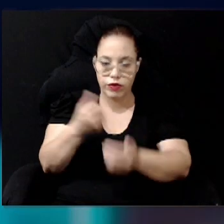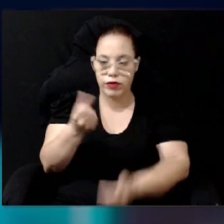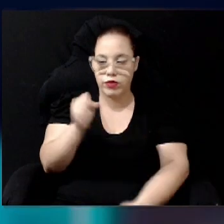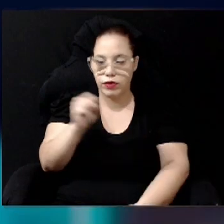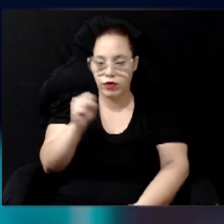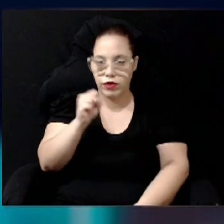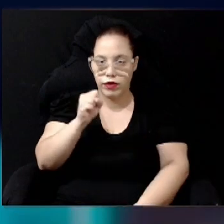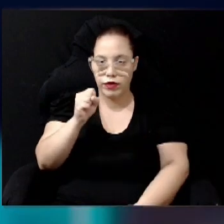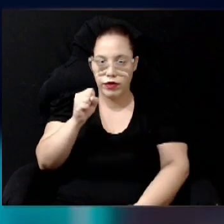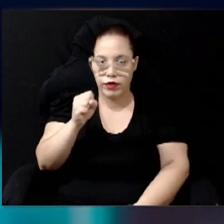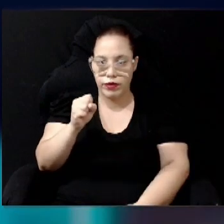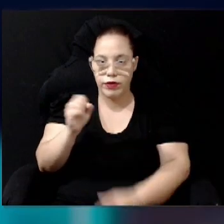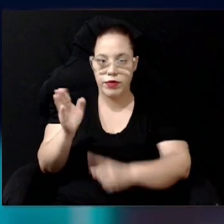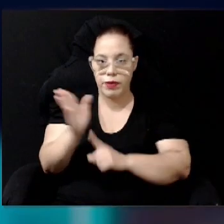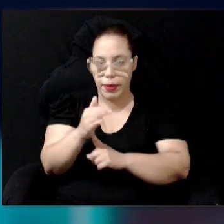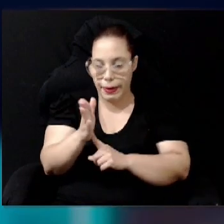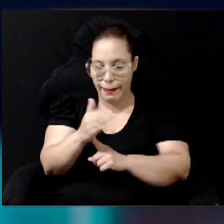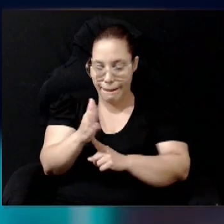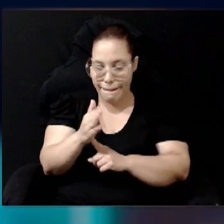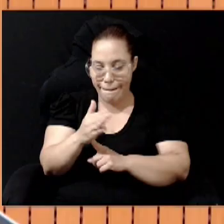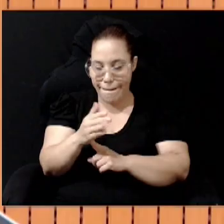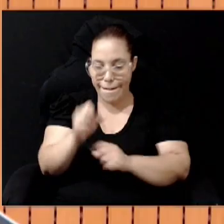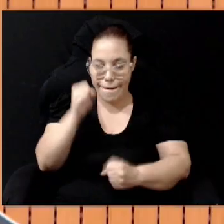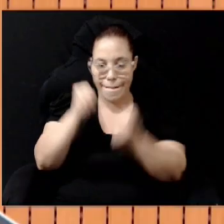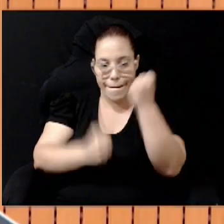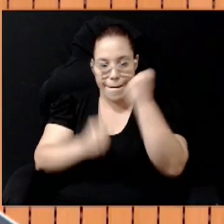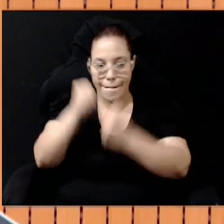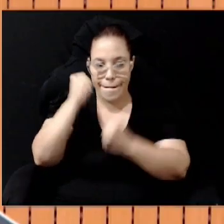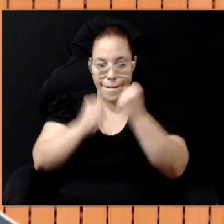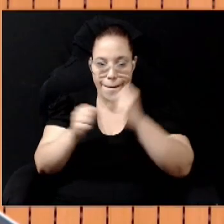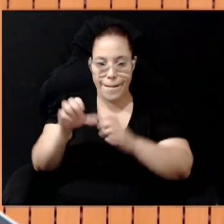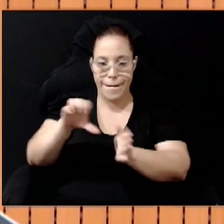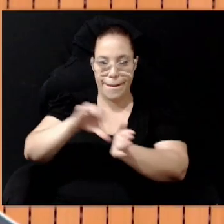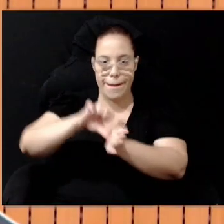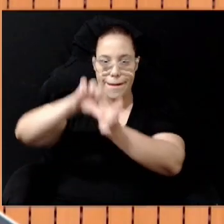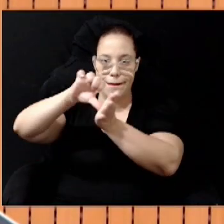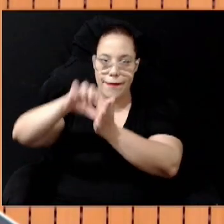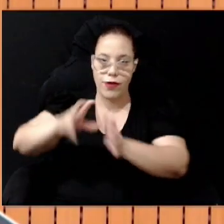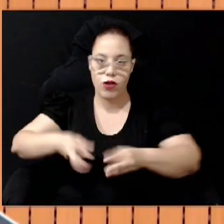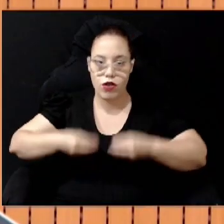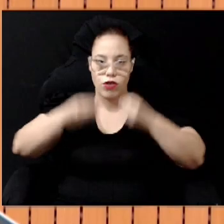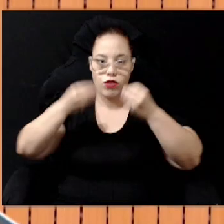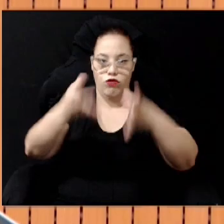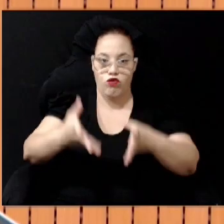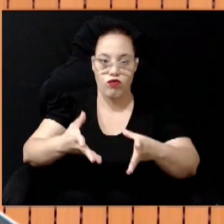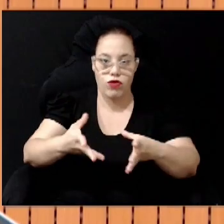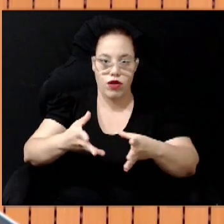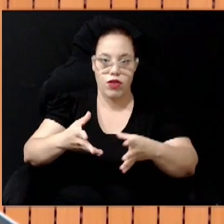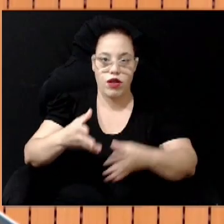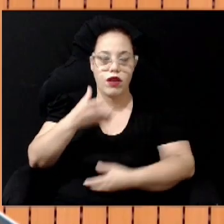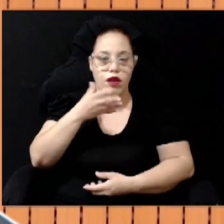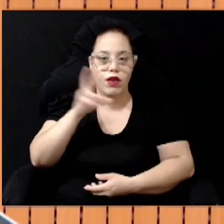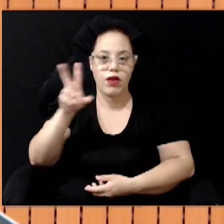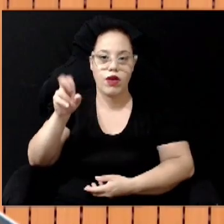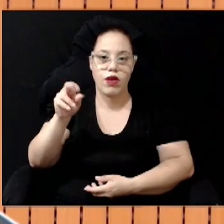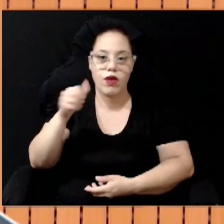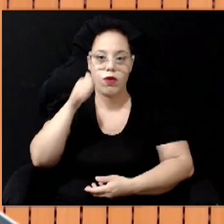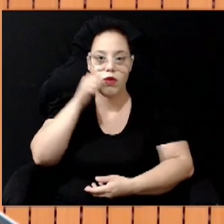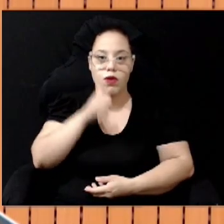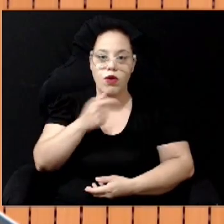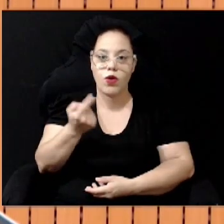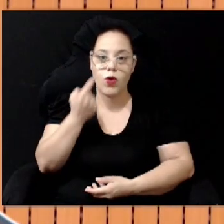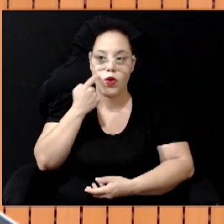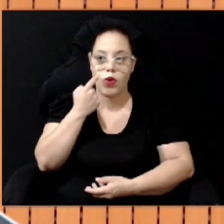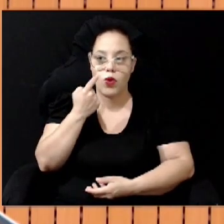de tecnologia e indústrias farmacêuticas. Quem mandava na minha família era minha avó. Eu venho de uma casa onde